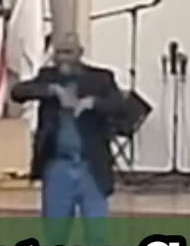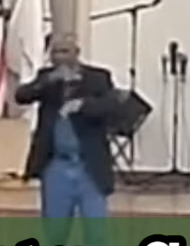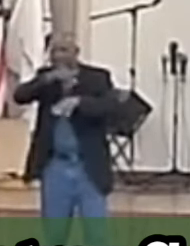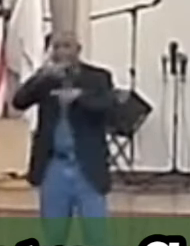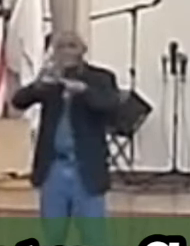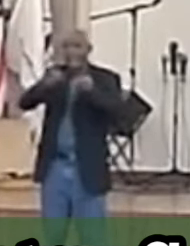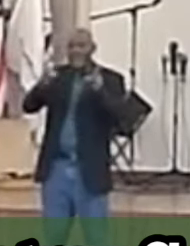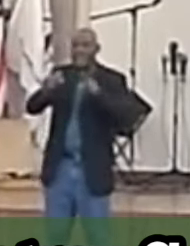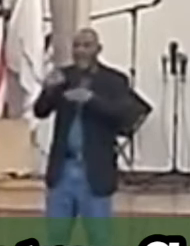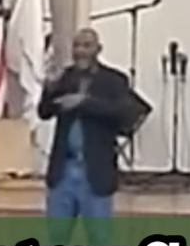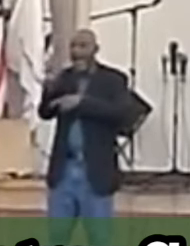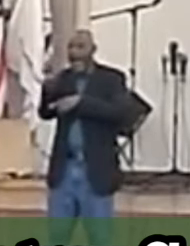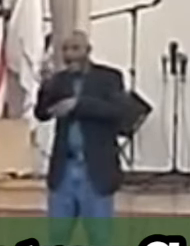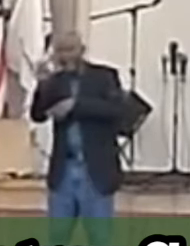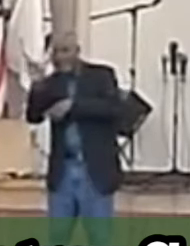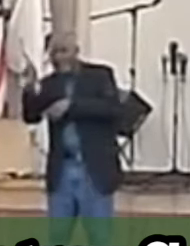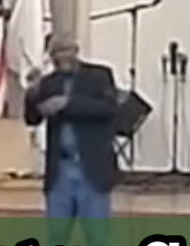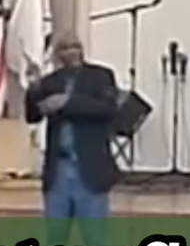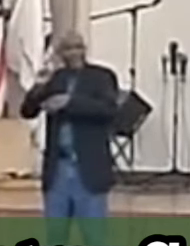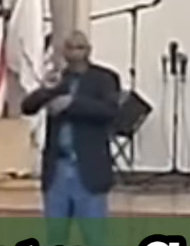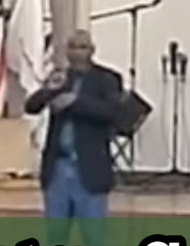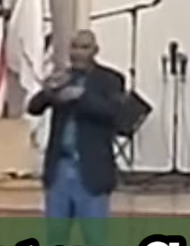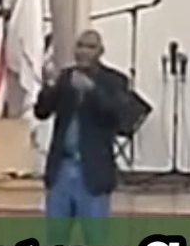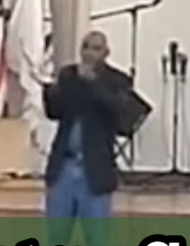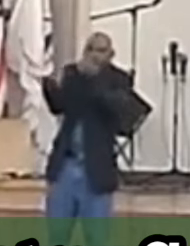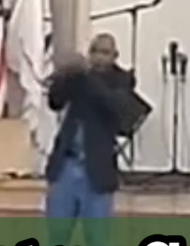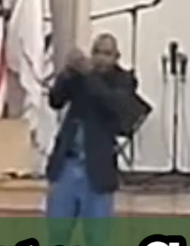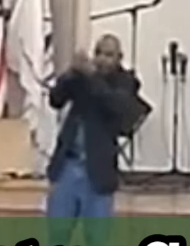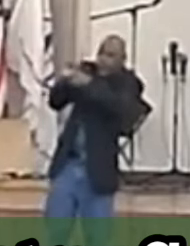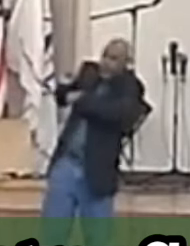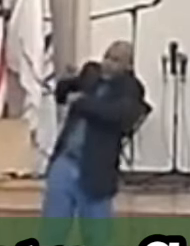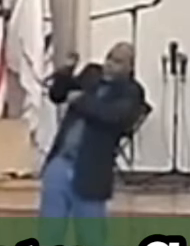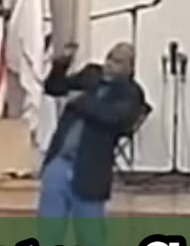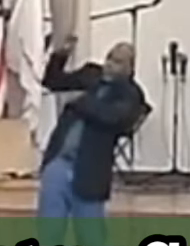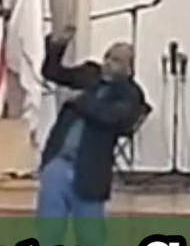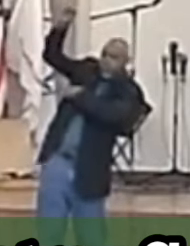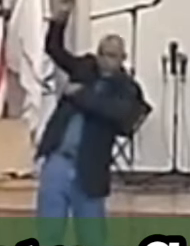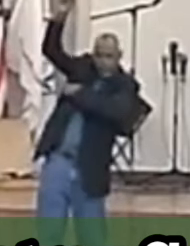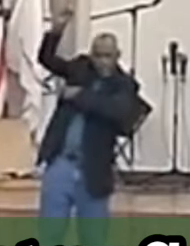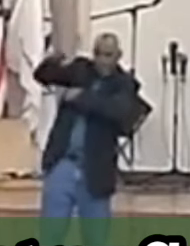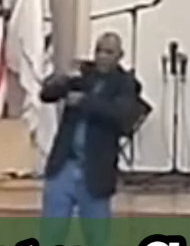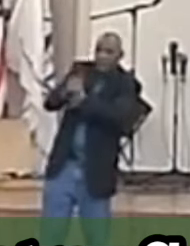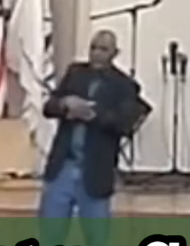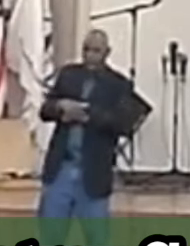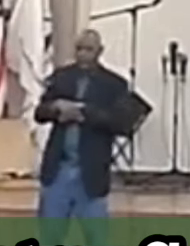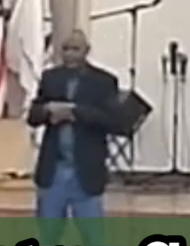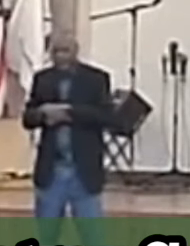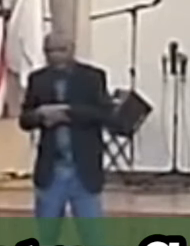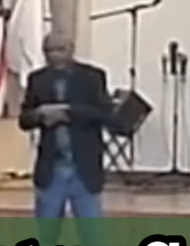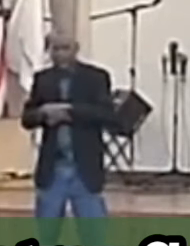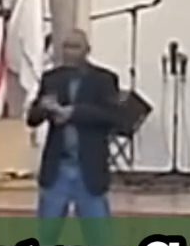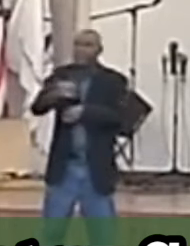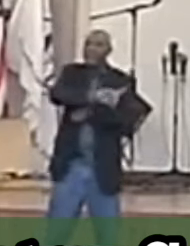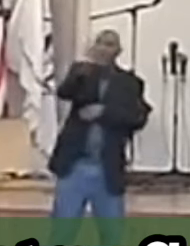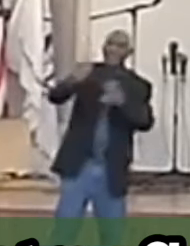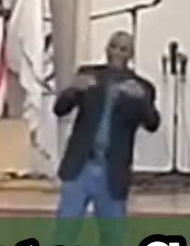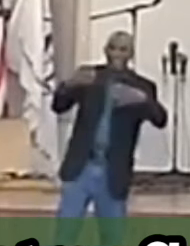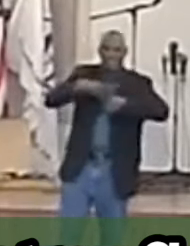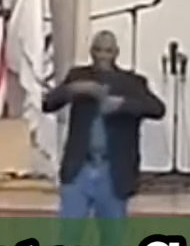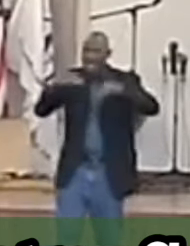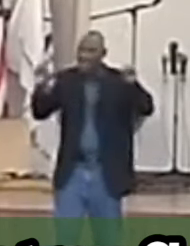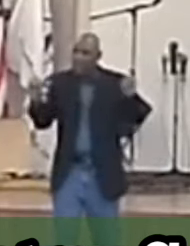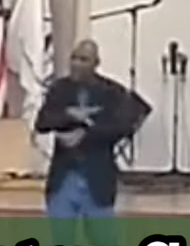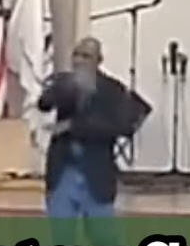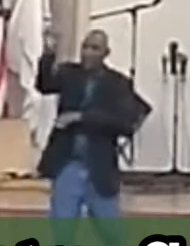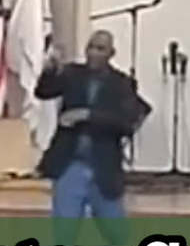dela. Deus não deu à morte o privilégio de levar os olhos que um dia viu a sua glória, que um dia sentiu a sua glória,